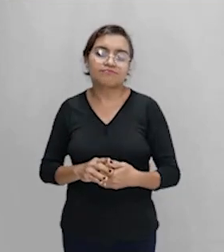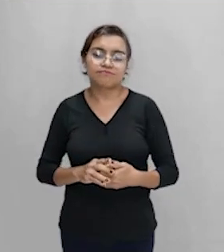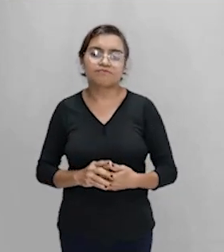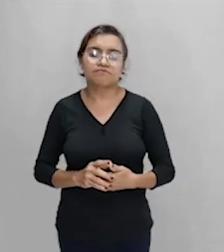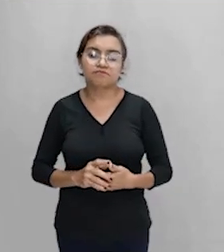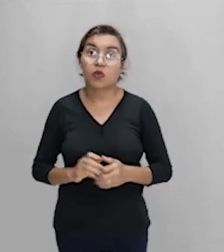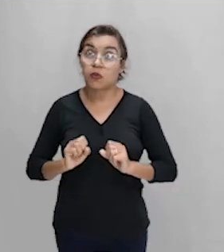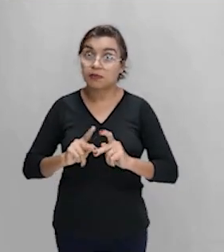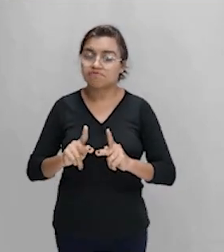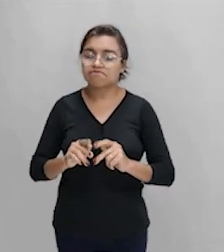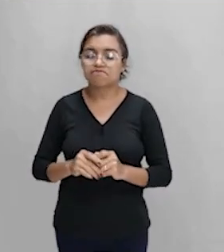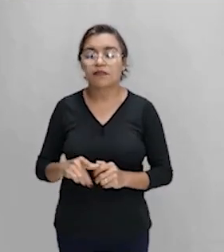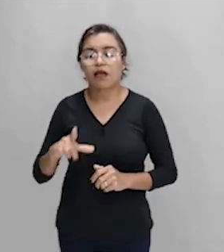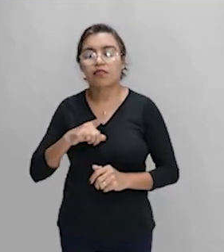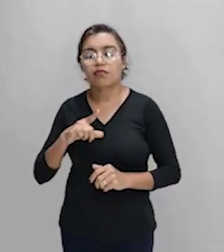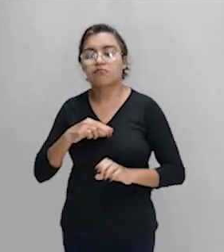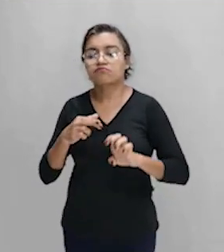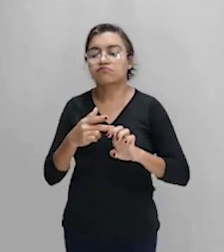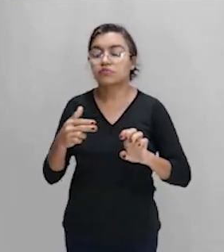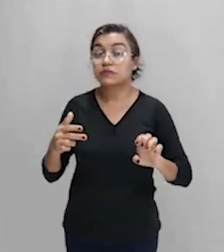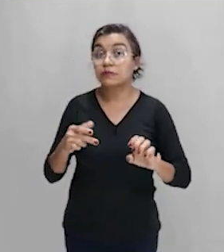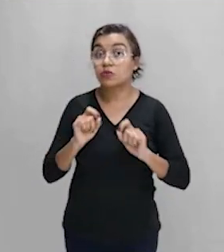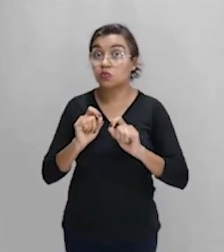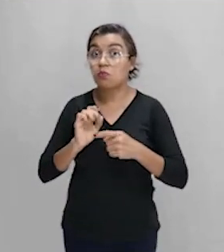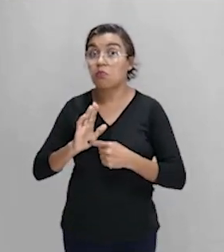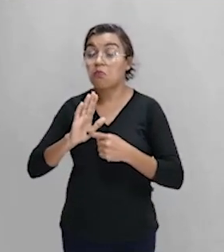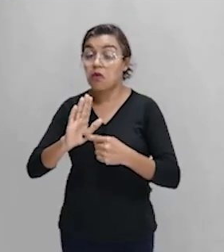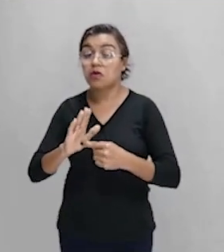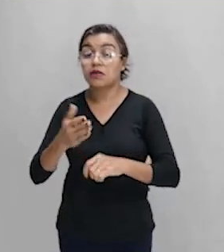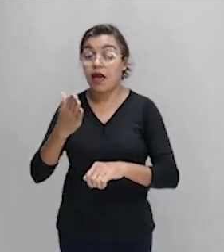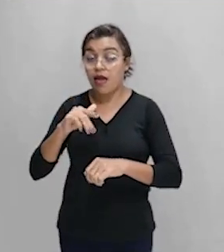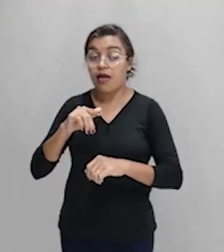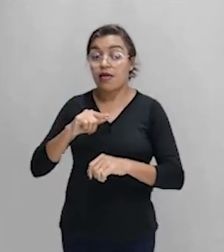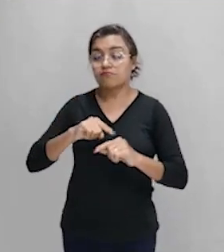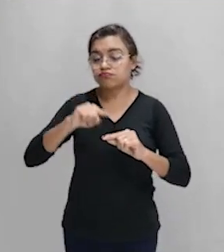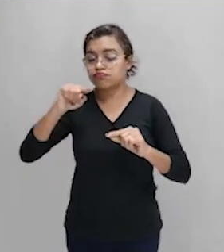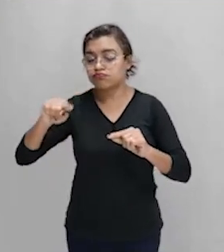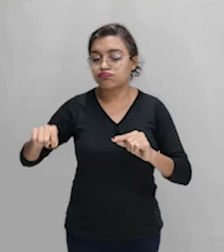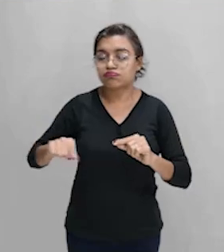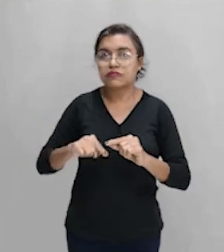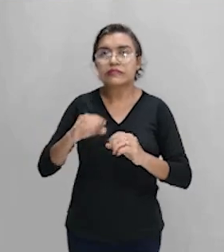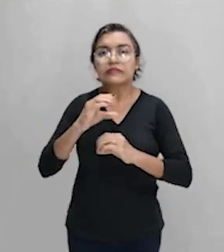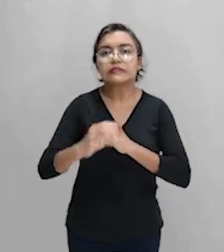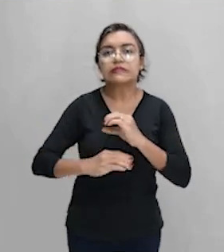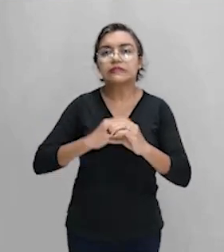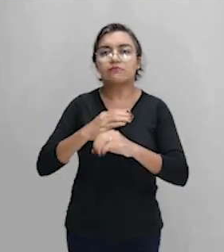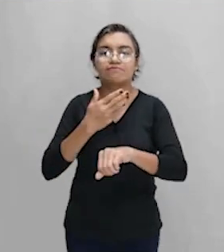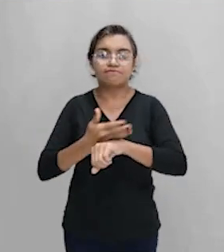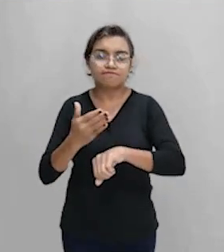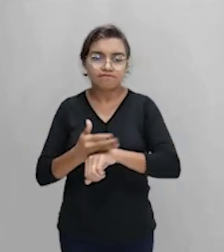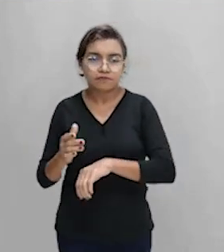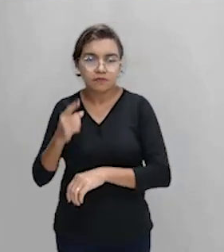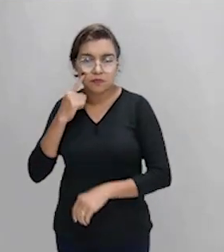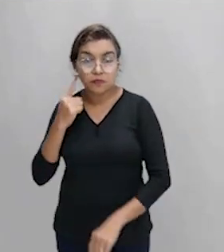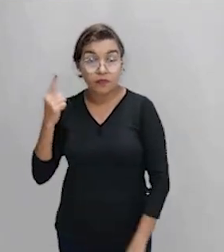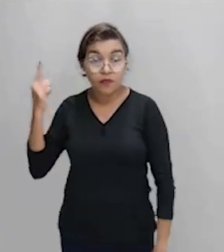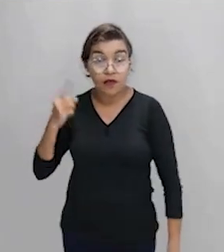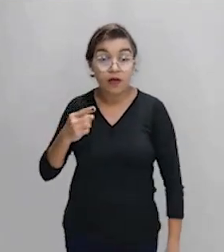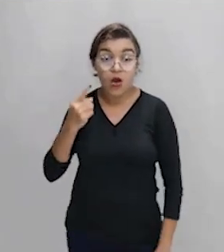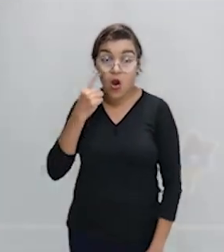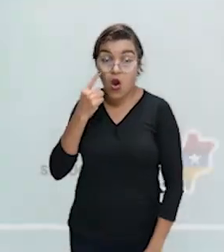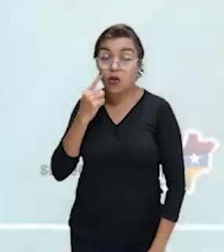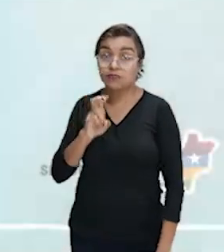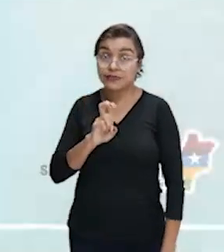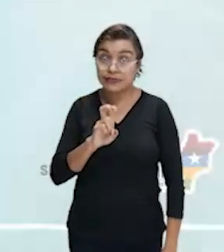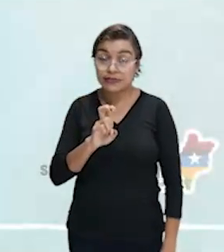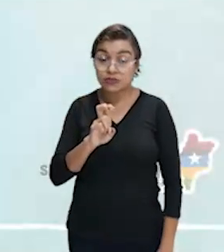treinamento. Tá certo? Essas são os ciclos de treinamento. O macrociclo, professor, é o quê? É